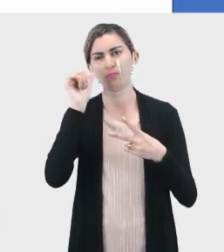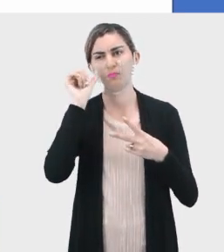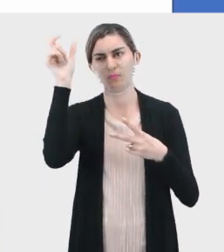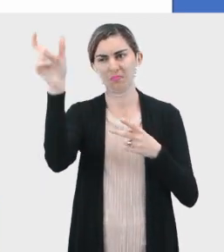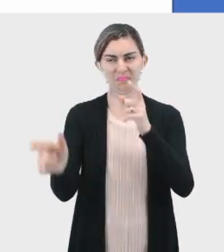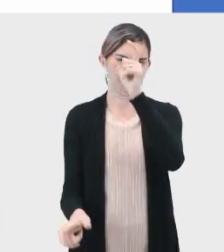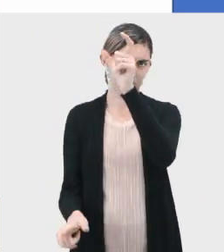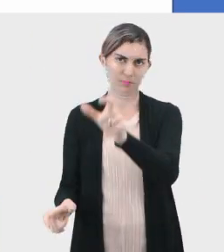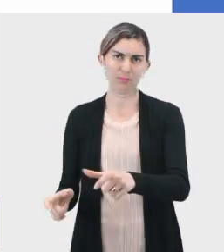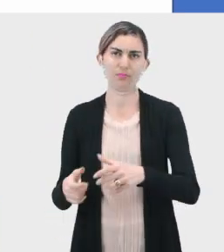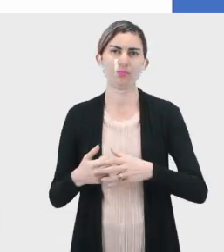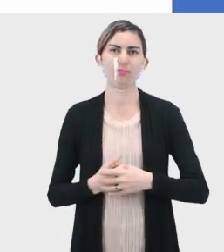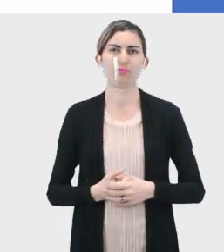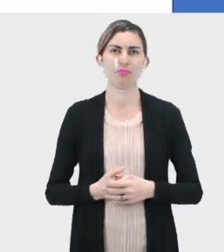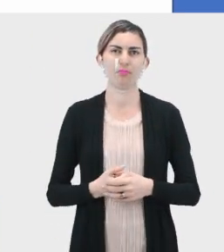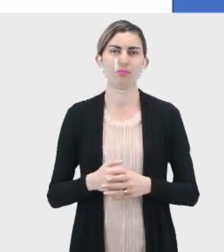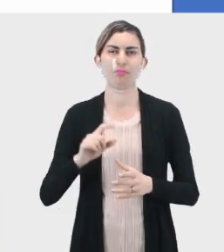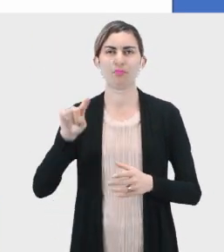mulheres.